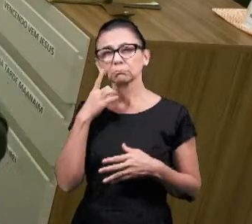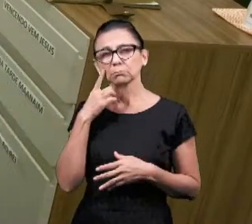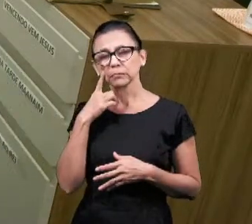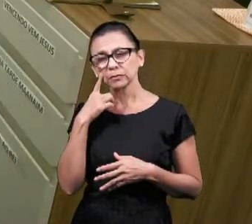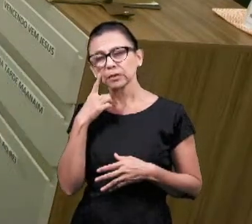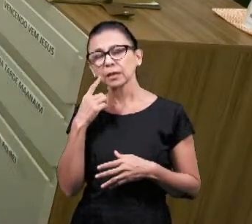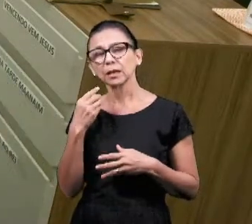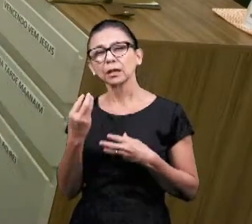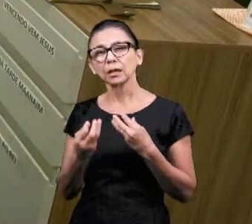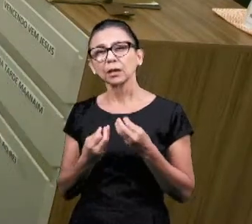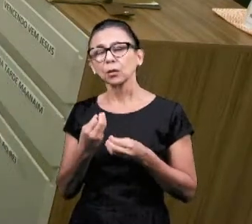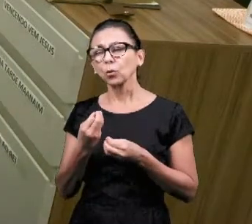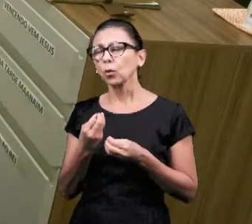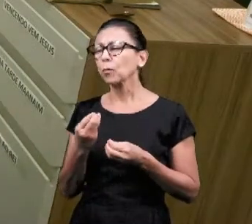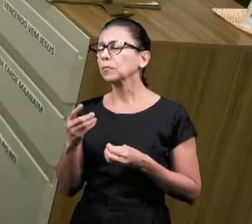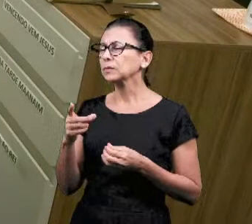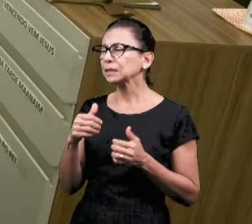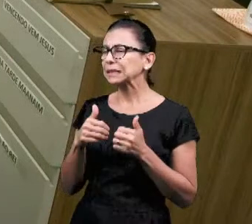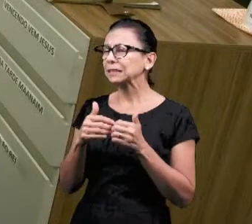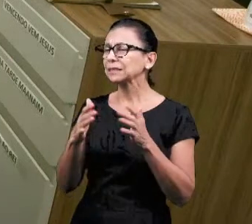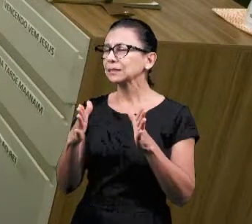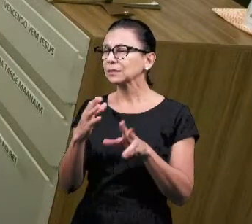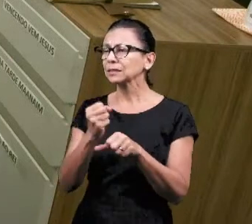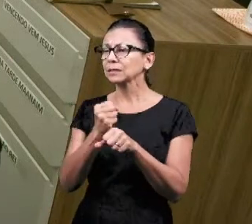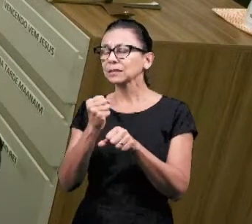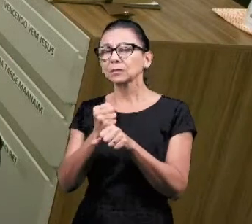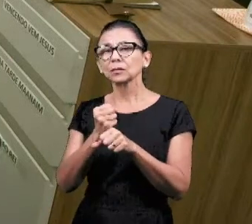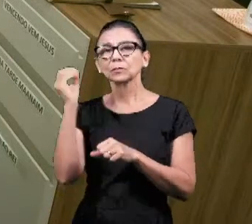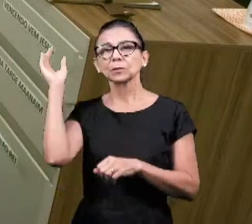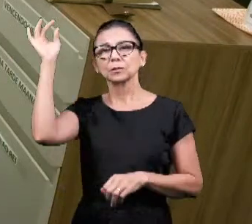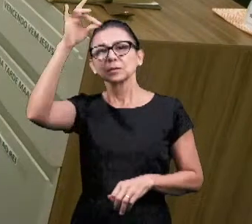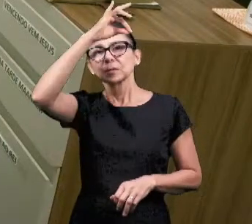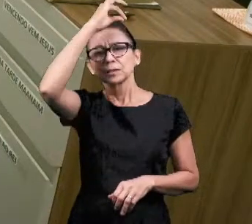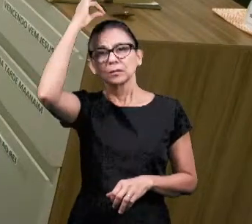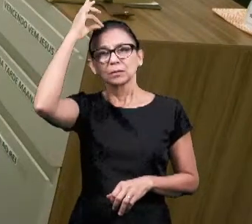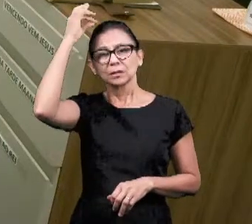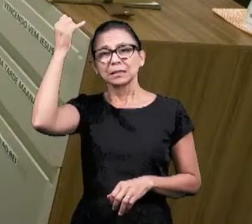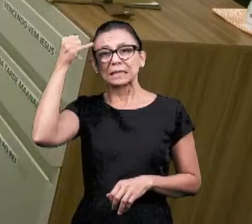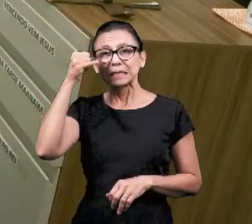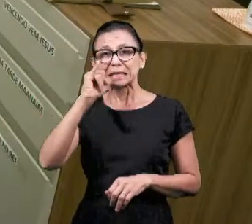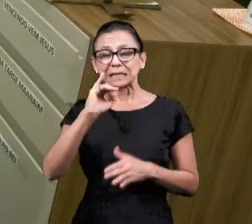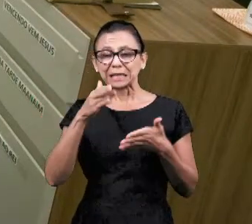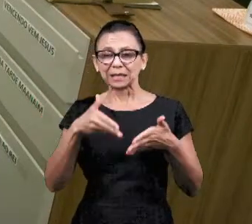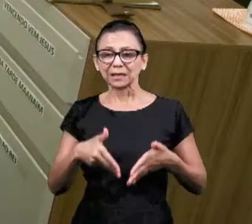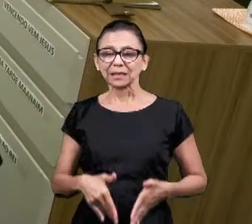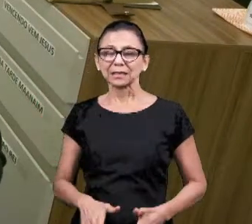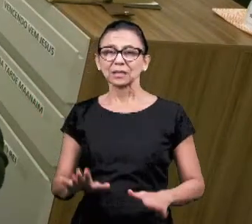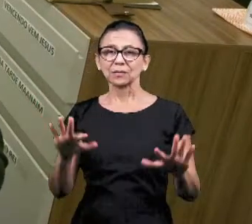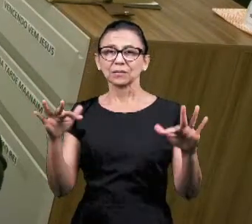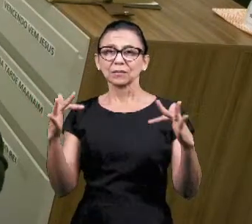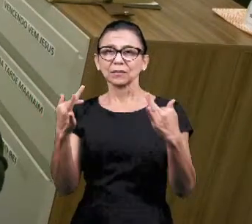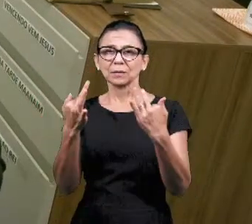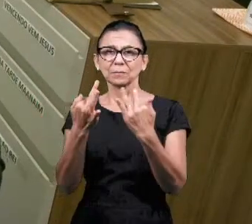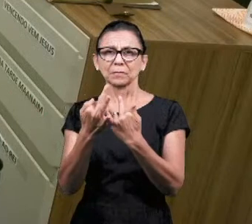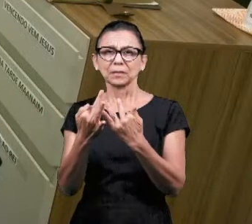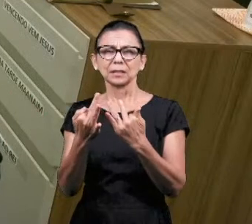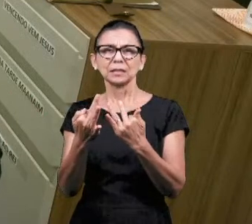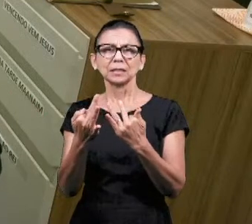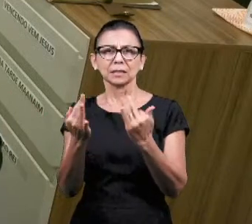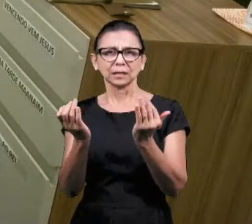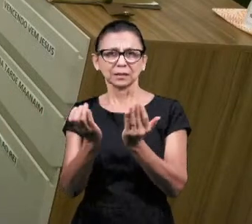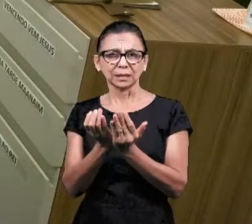como é que o senhor conheceu a obra, né? A obra do Espírito Santo, se o senhor já nasceu no lar evangélico. O senhor pode ficar à vontade. O senhor se lembra